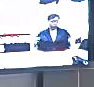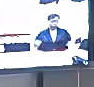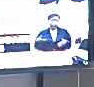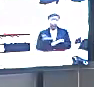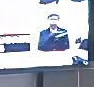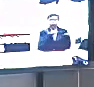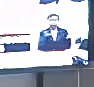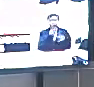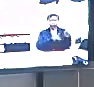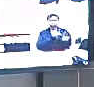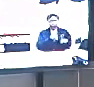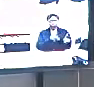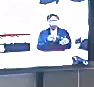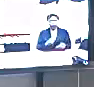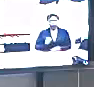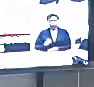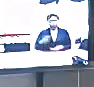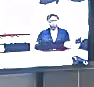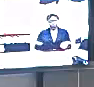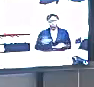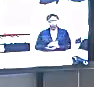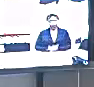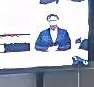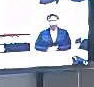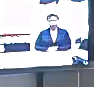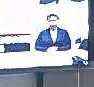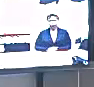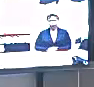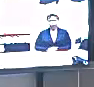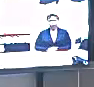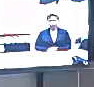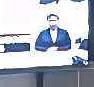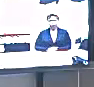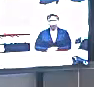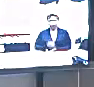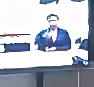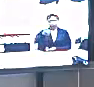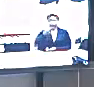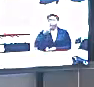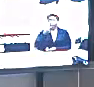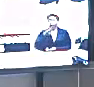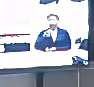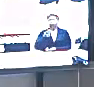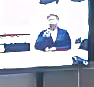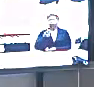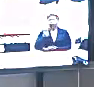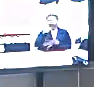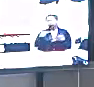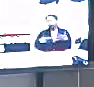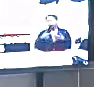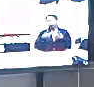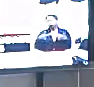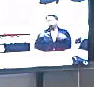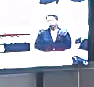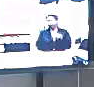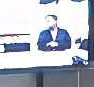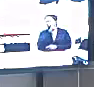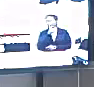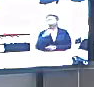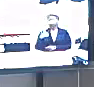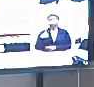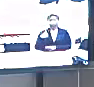colegas nosso aqui eh eu primeiramente quero falar sobre as dificuldade é para você ver eu